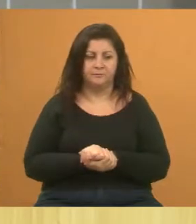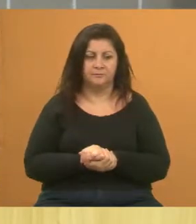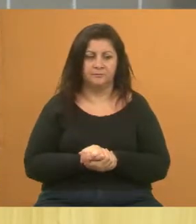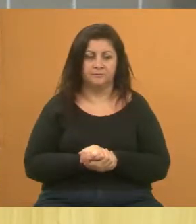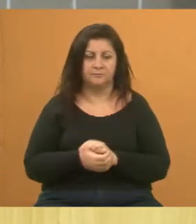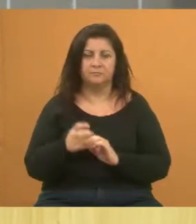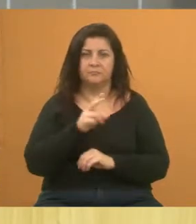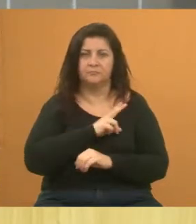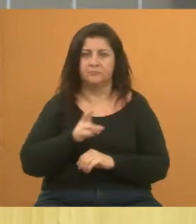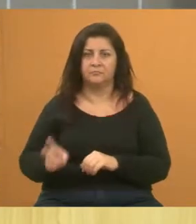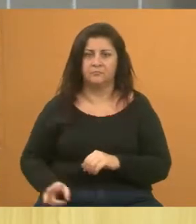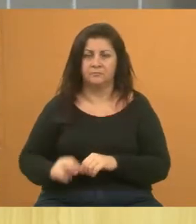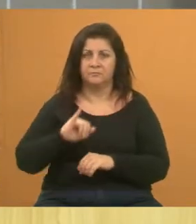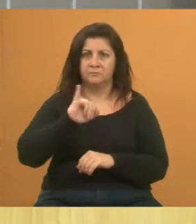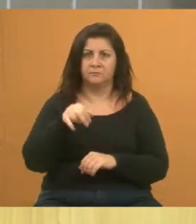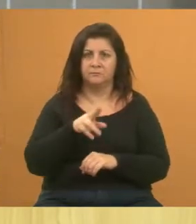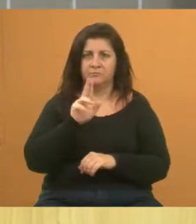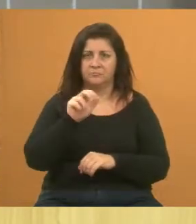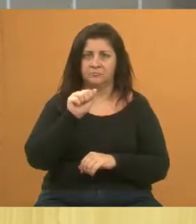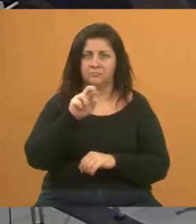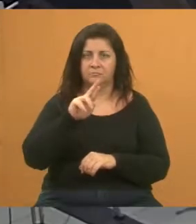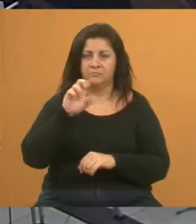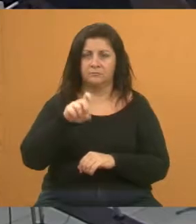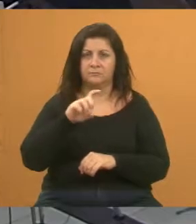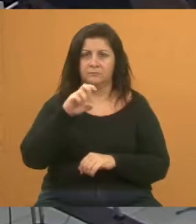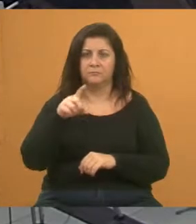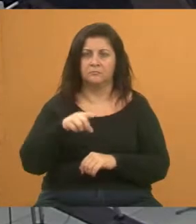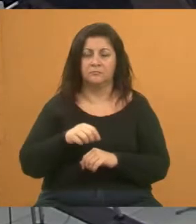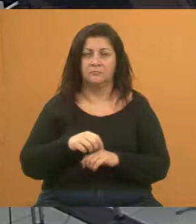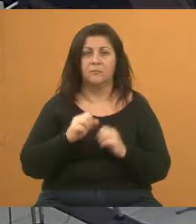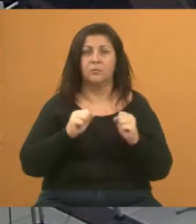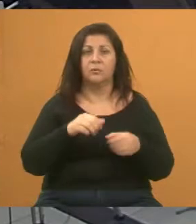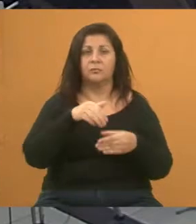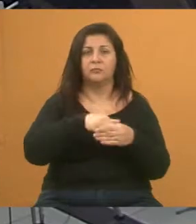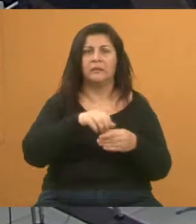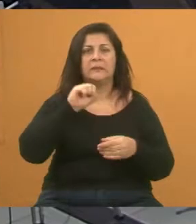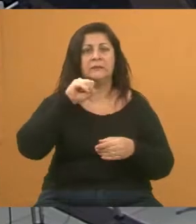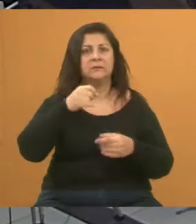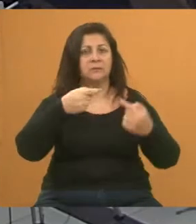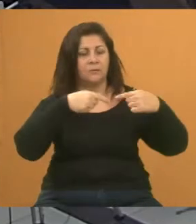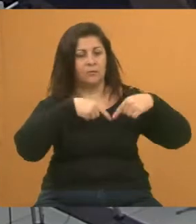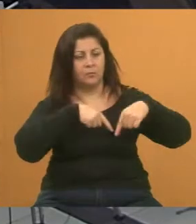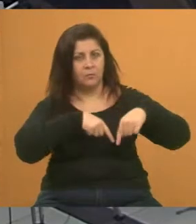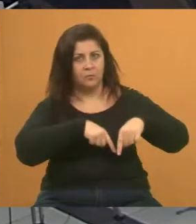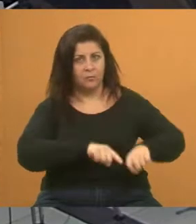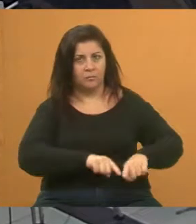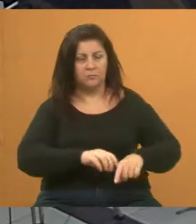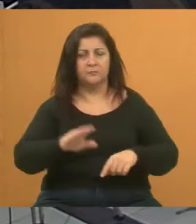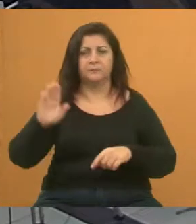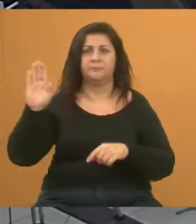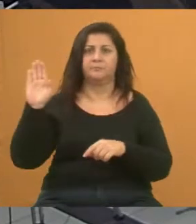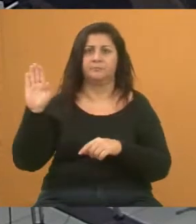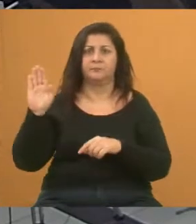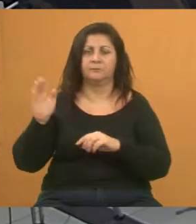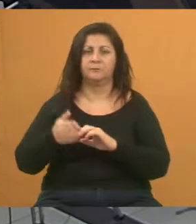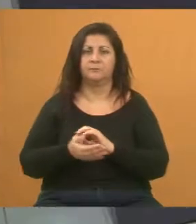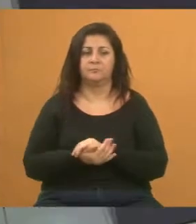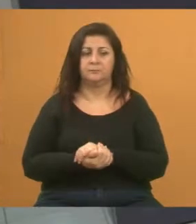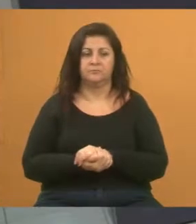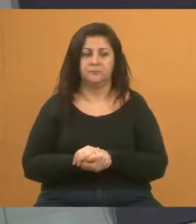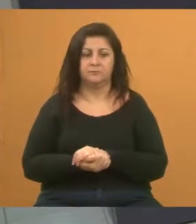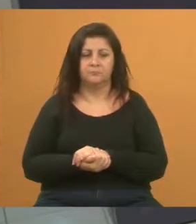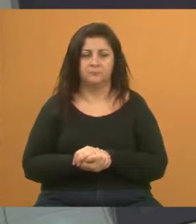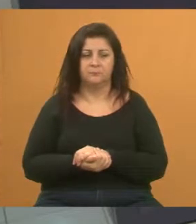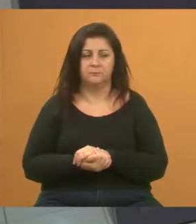Autoria, vereador Juarez Araújo. Emenda 01 em votação. Os que forem contrários à emenda, que se manifeste levantando o